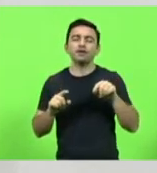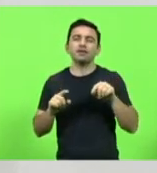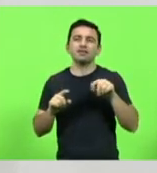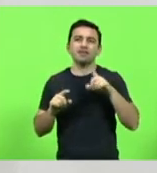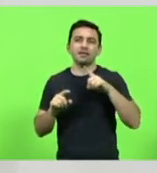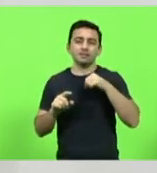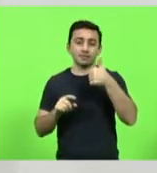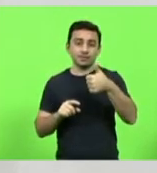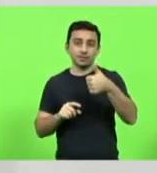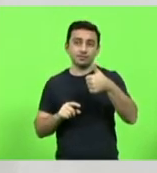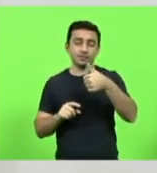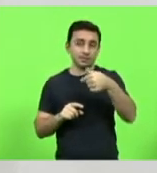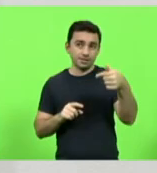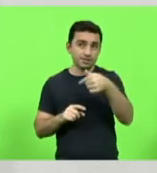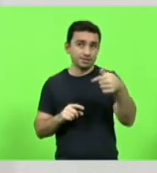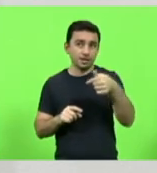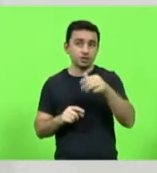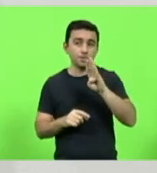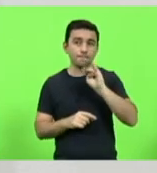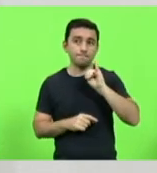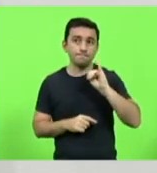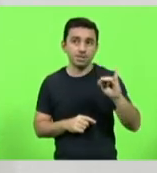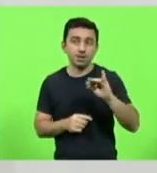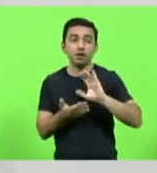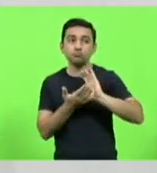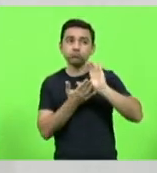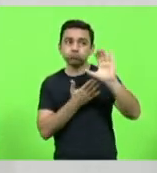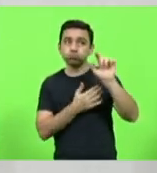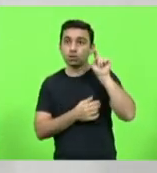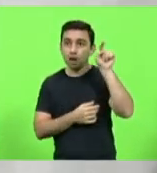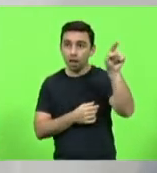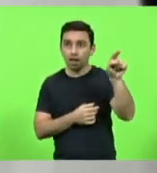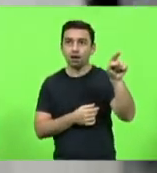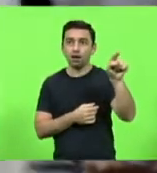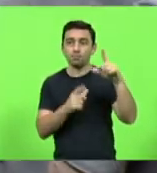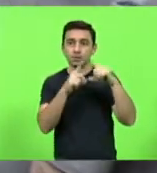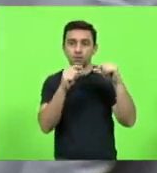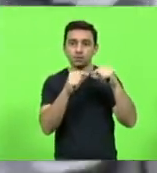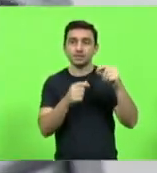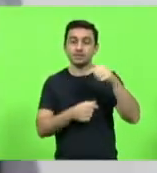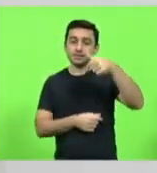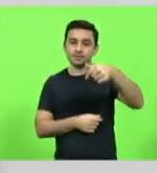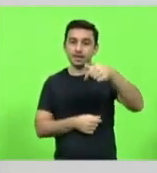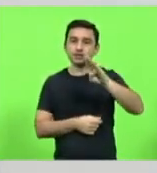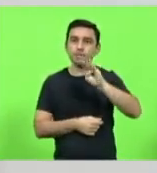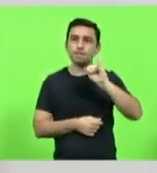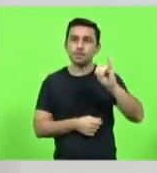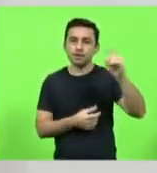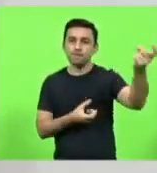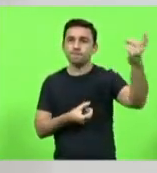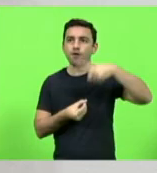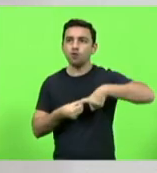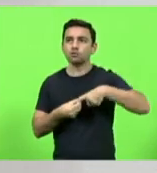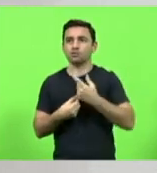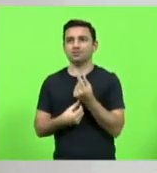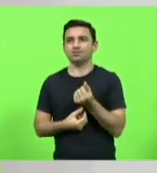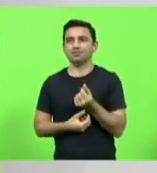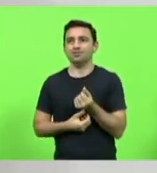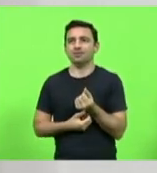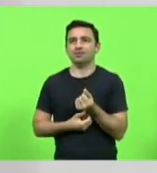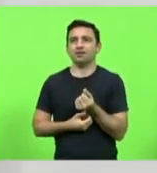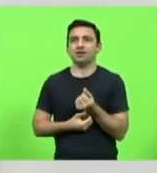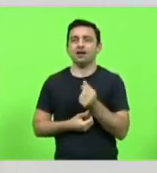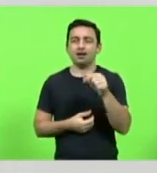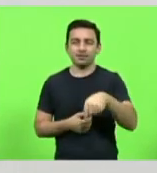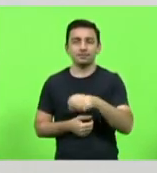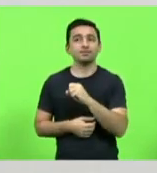saiu de Santa Catarina e foi para Brasília e 7 bi voltou de Brasília a Santa